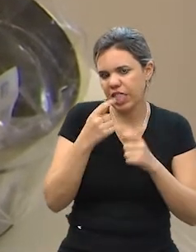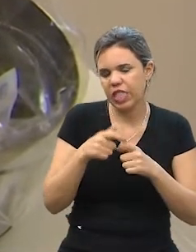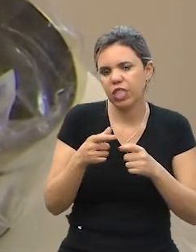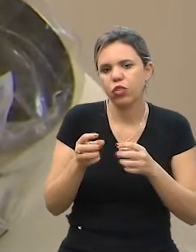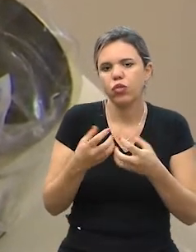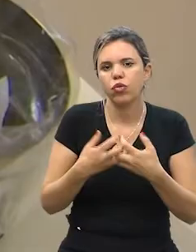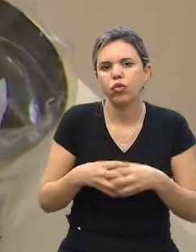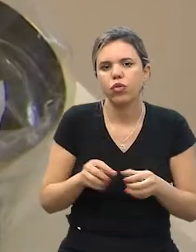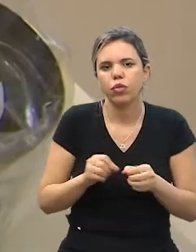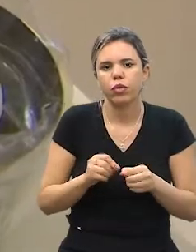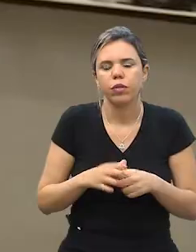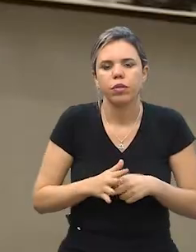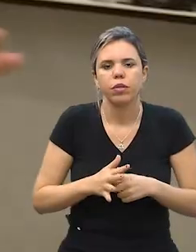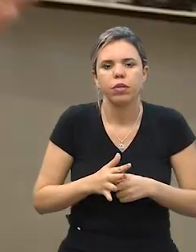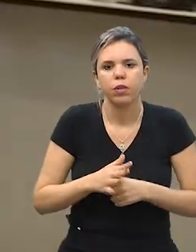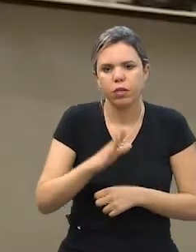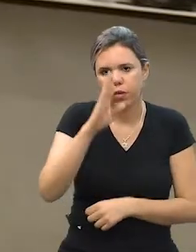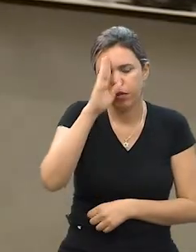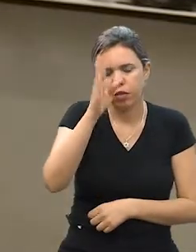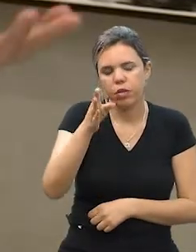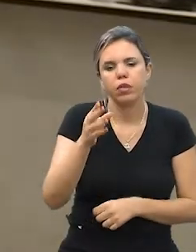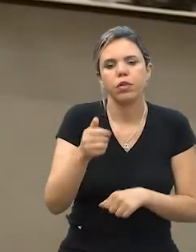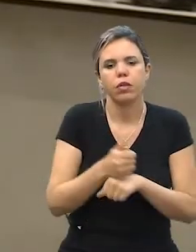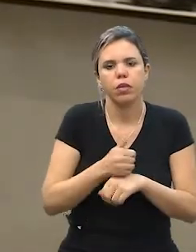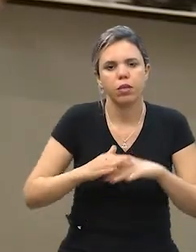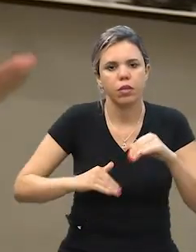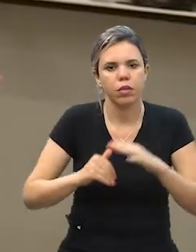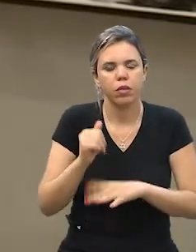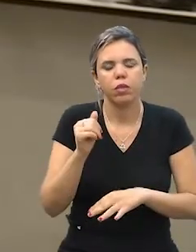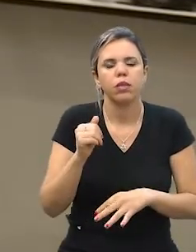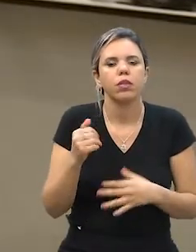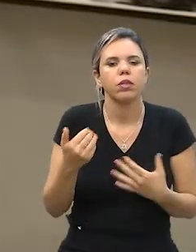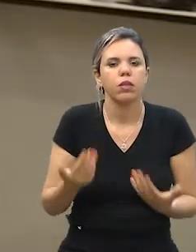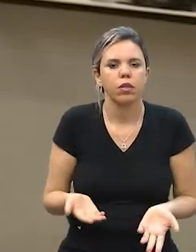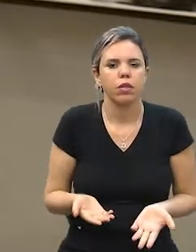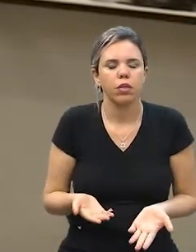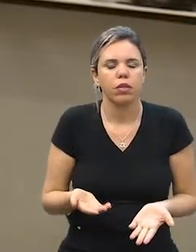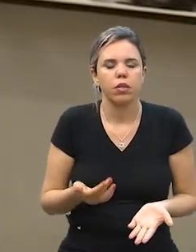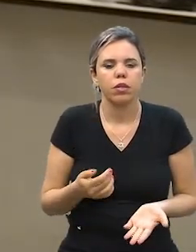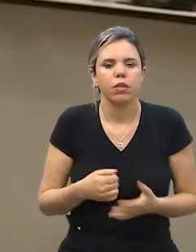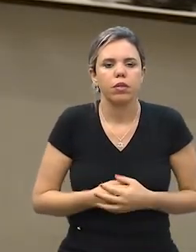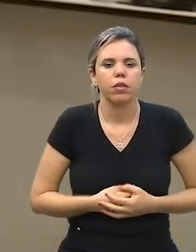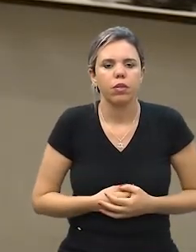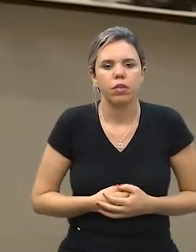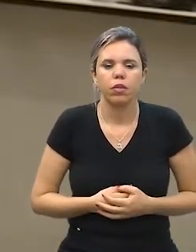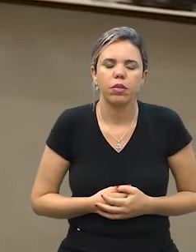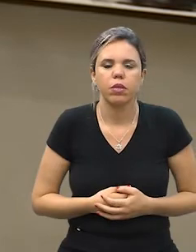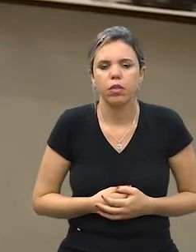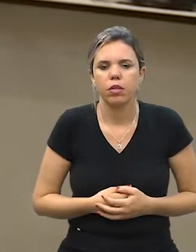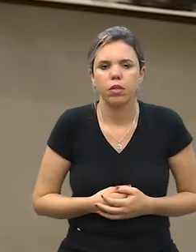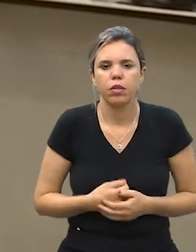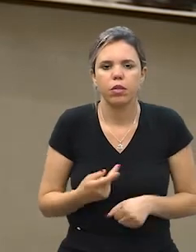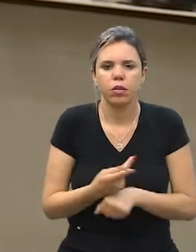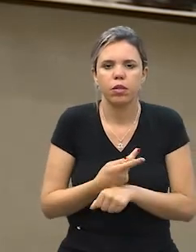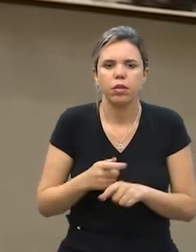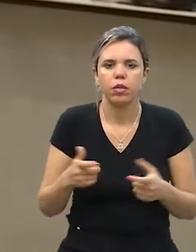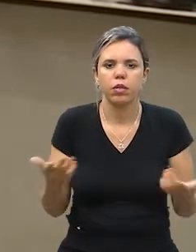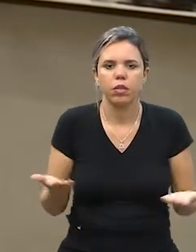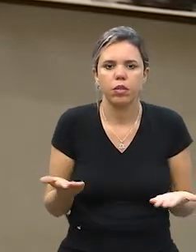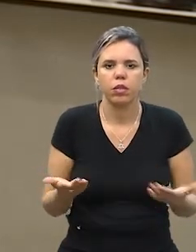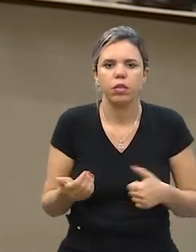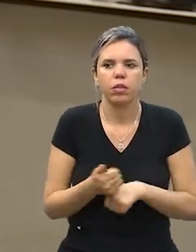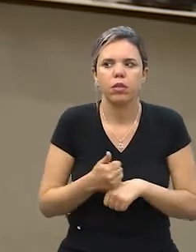como funciona? A odontologia, as principais especialidades, as especialidades mais procuradas